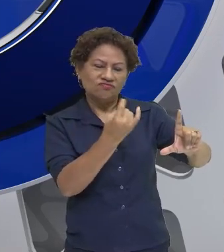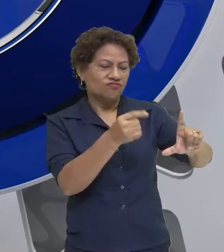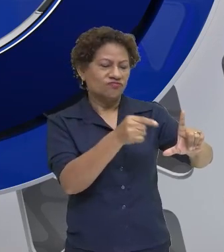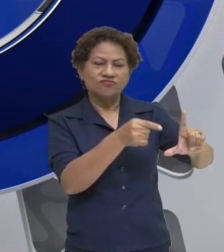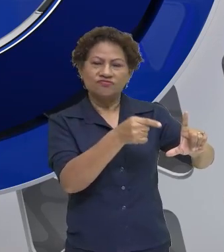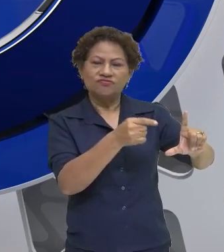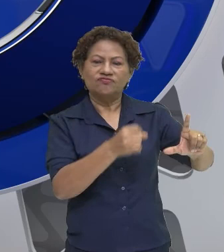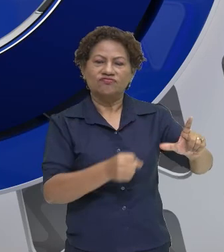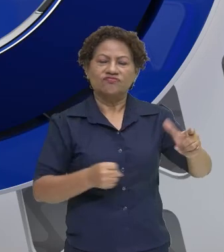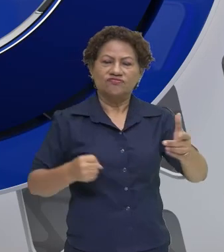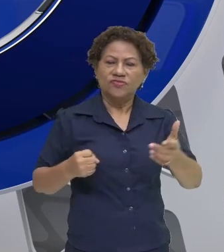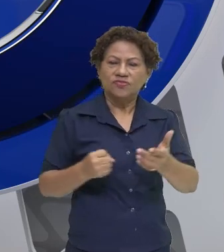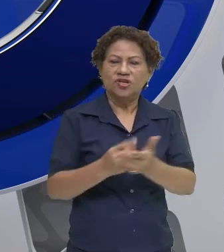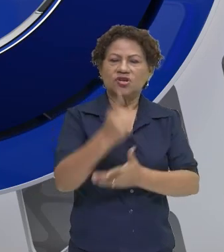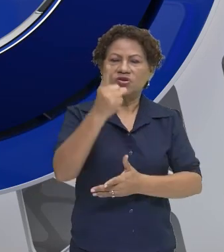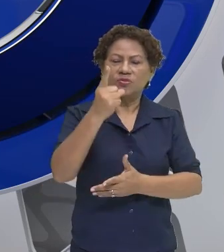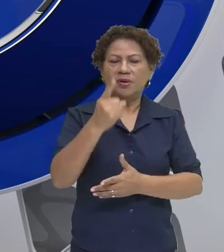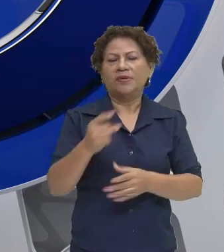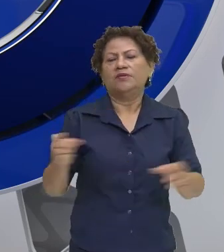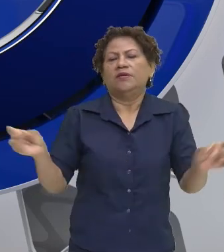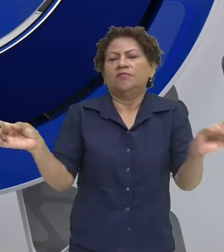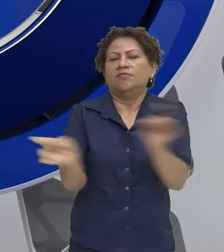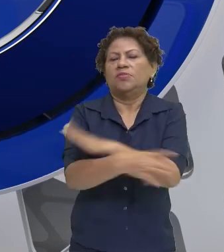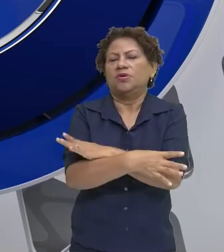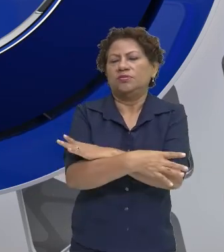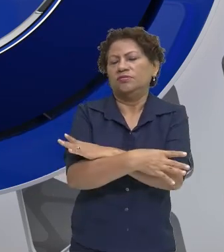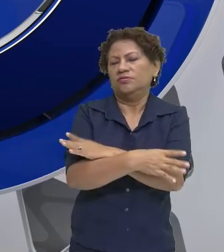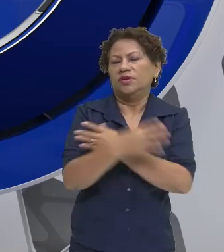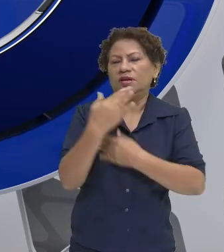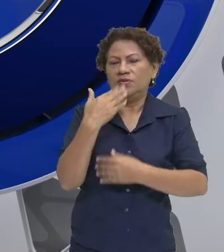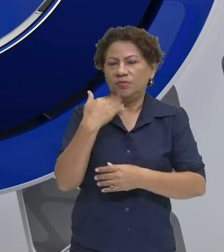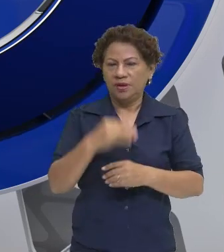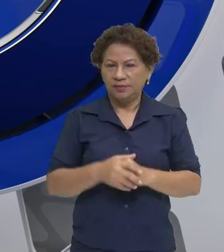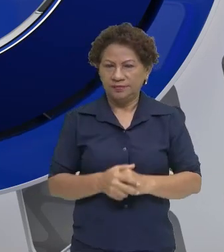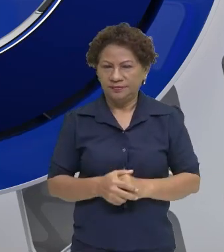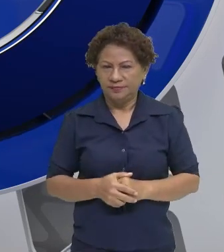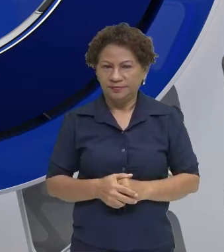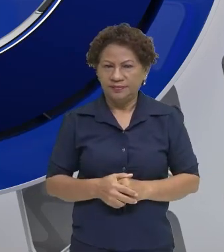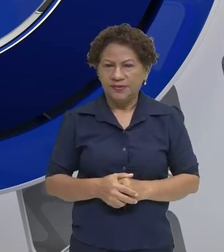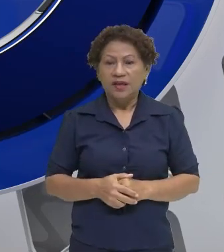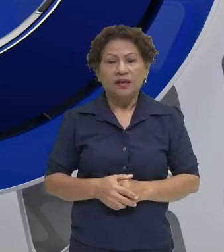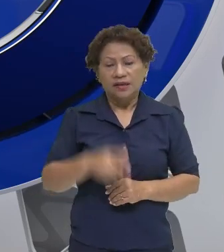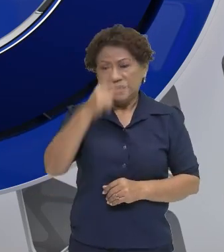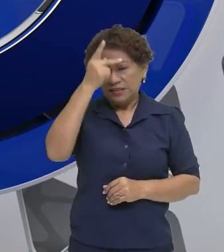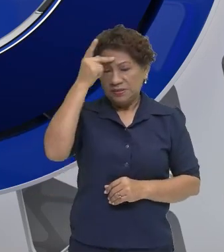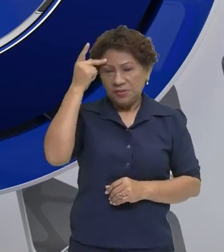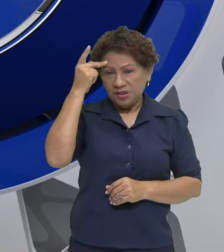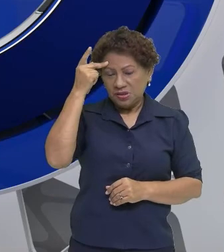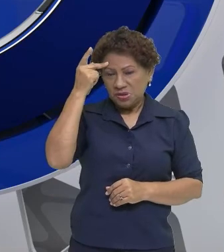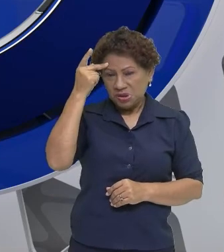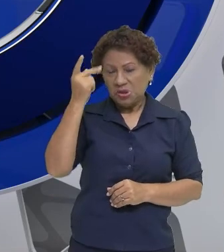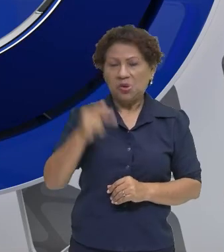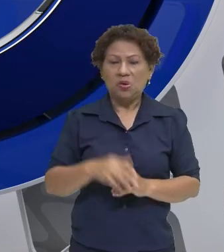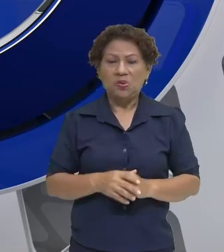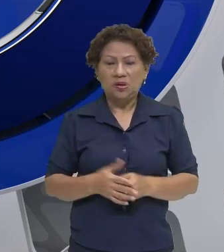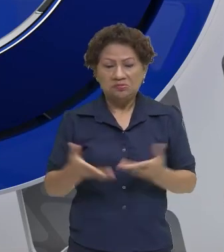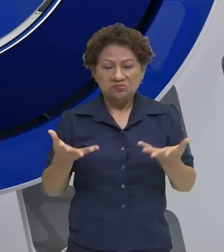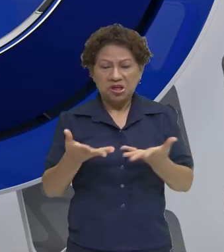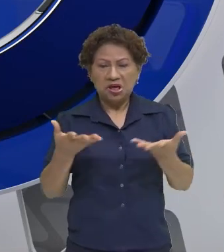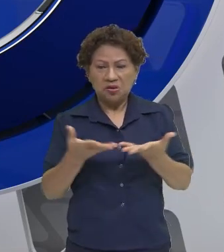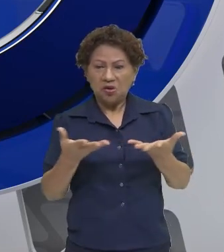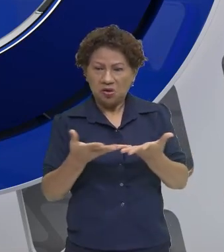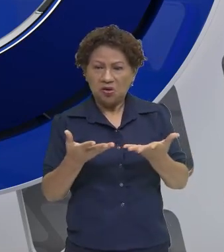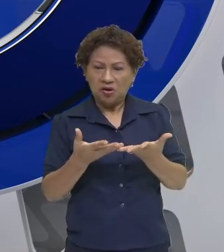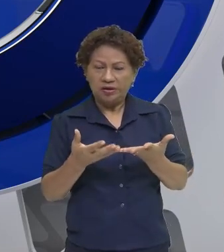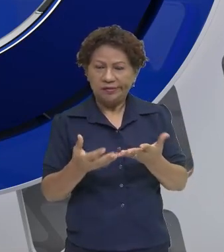enlatado que já estivesse pronto para consumir. Então, as pessoas não têm mais um senso crítico. Então, o pop